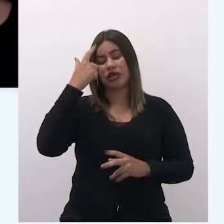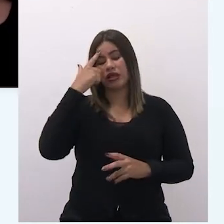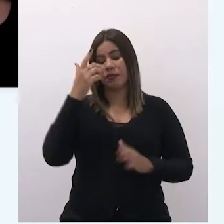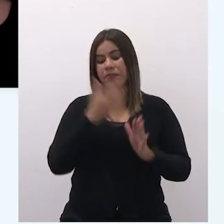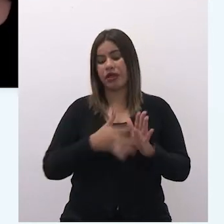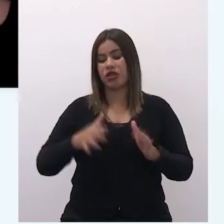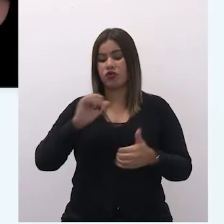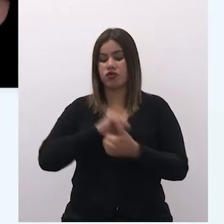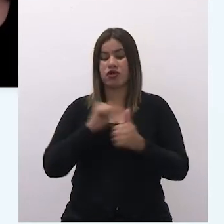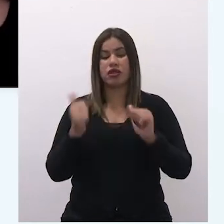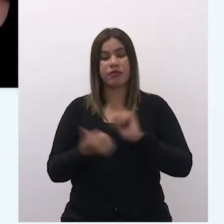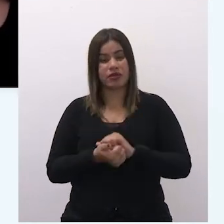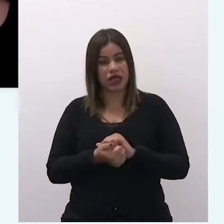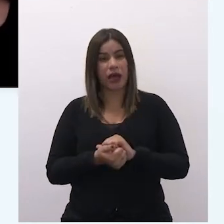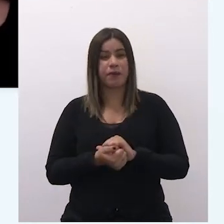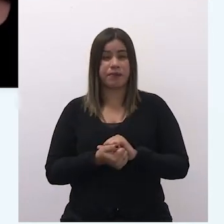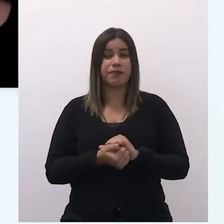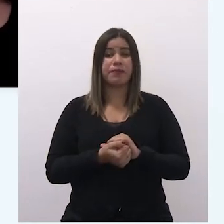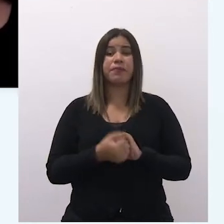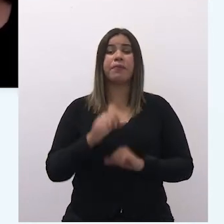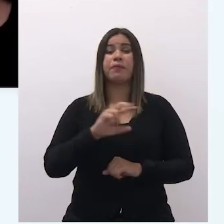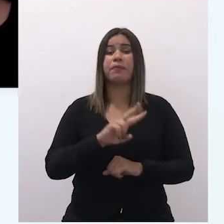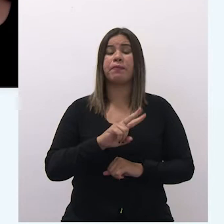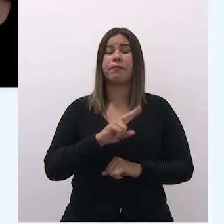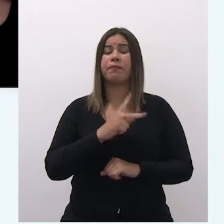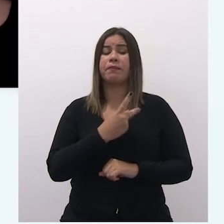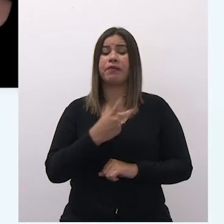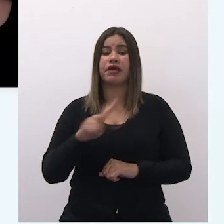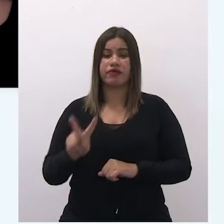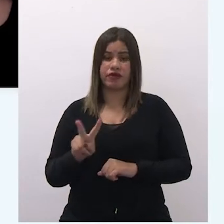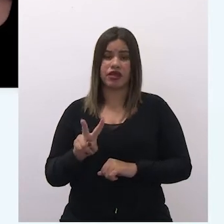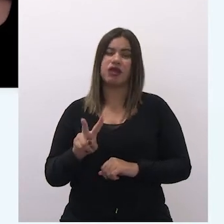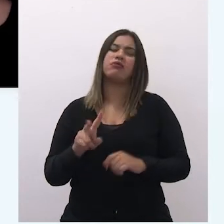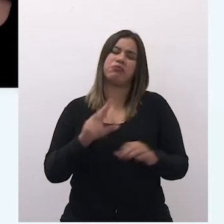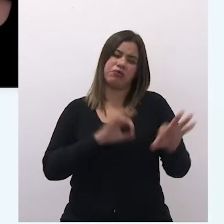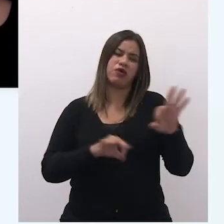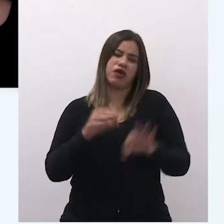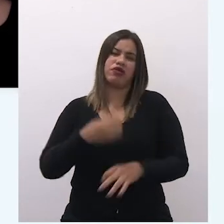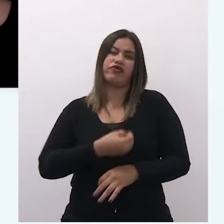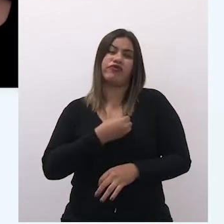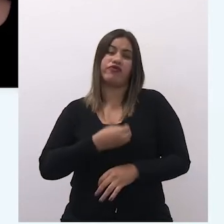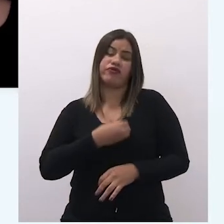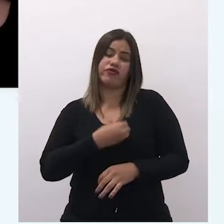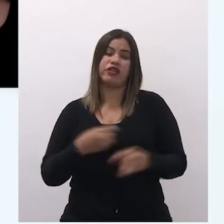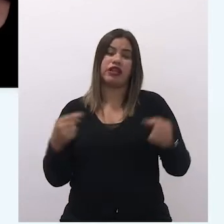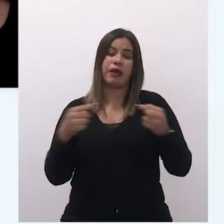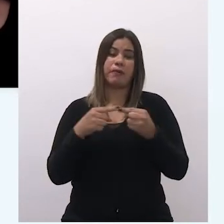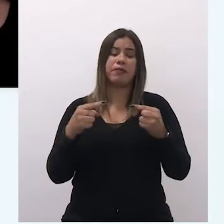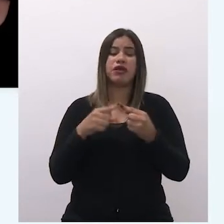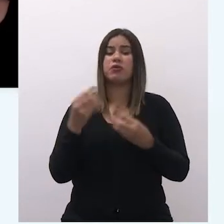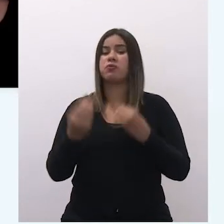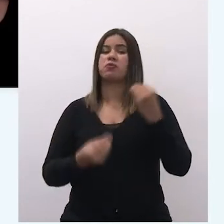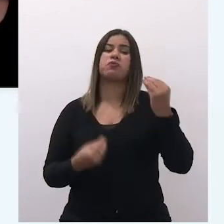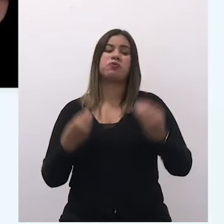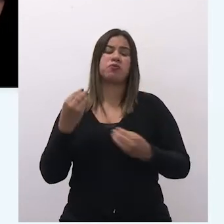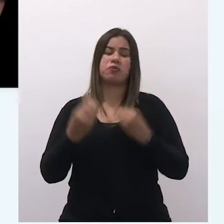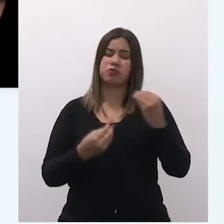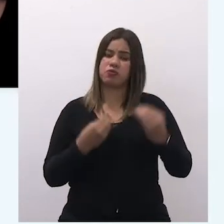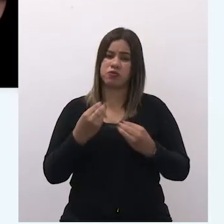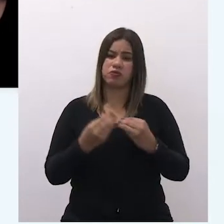adaptação, como o projeto de vida se materializa nessa etapa, nesse momento